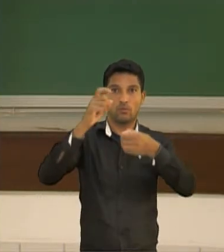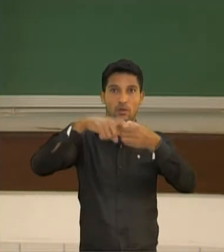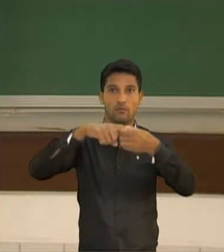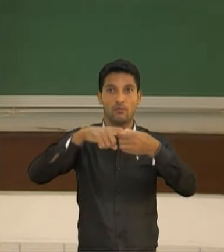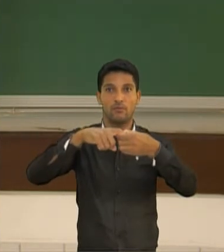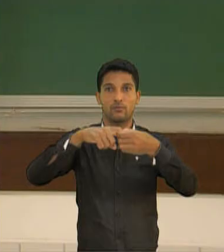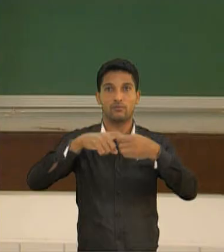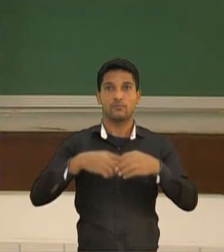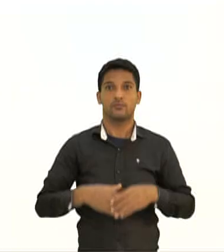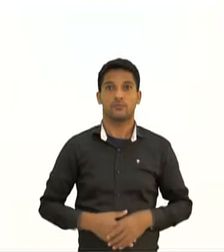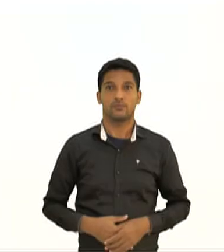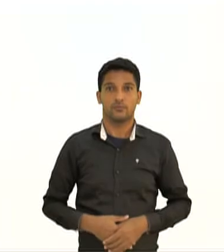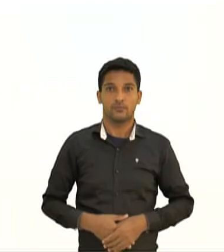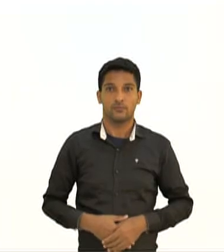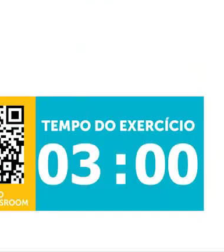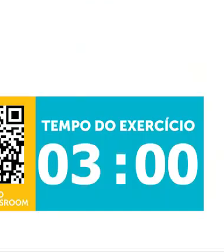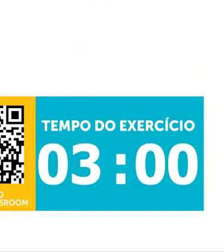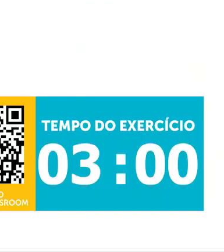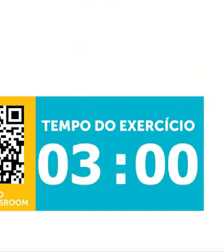ver como que poderia ficar.